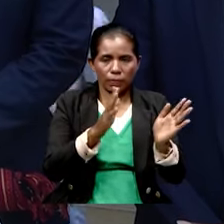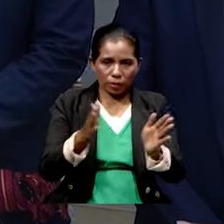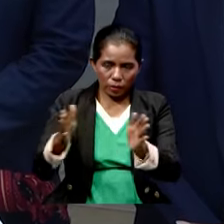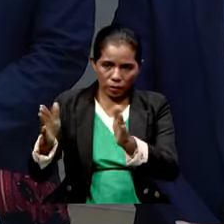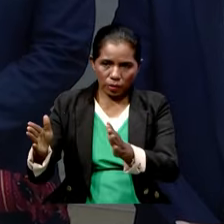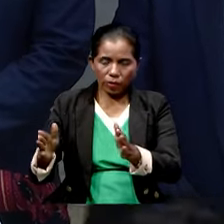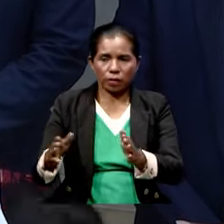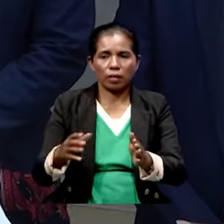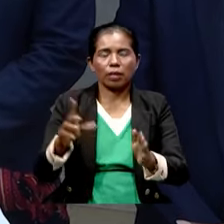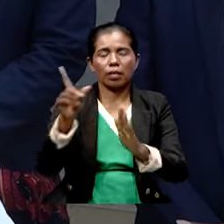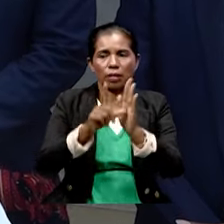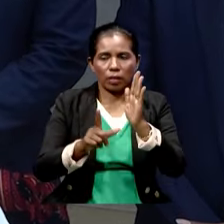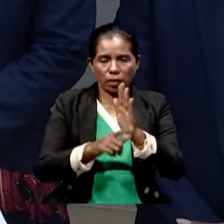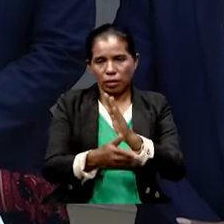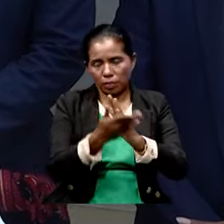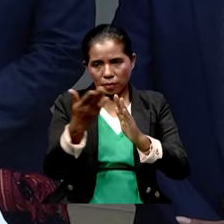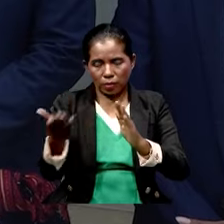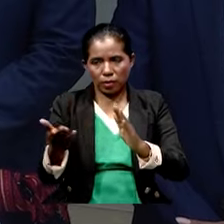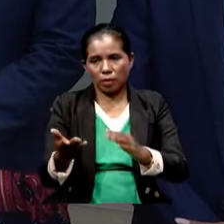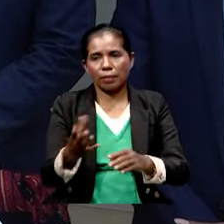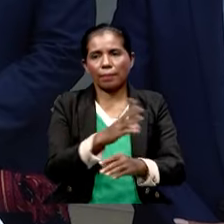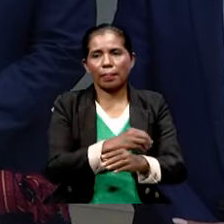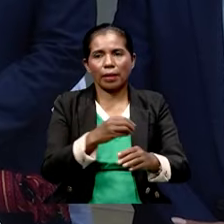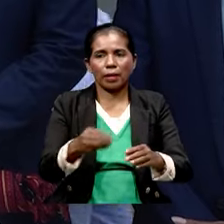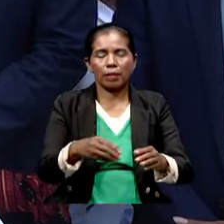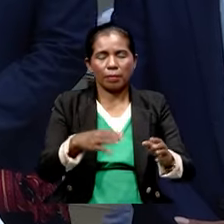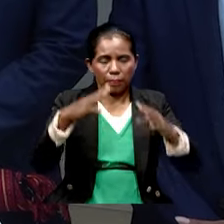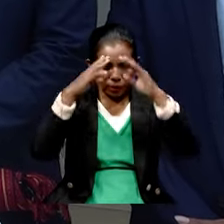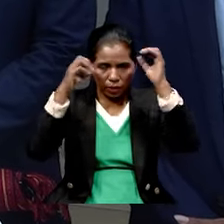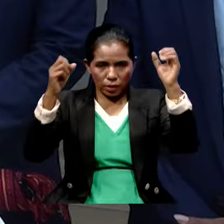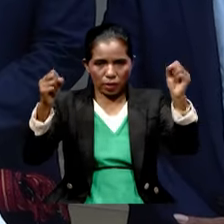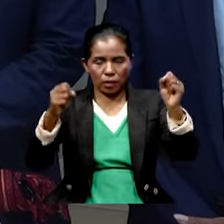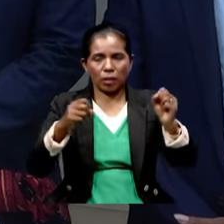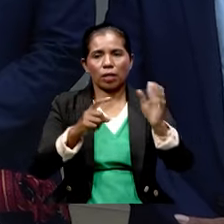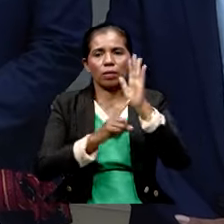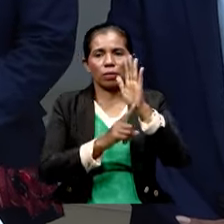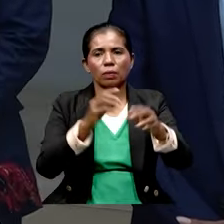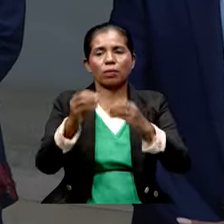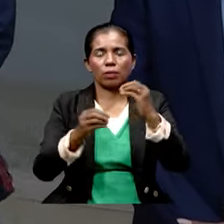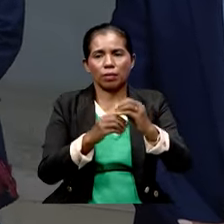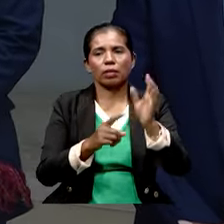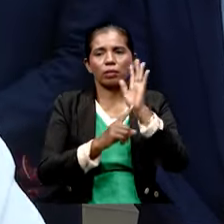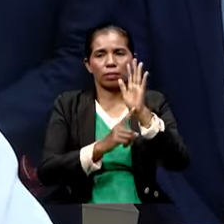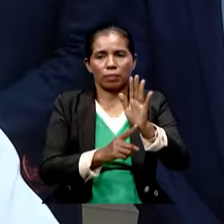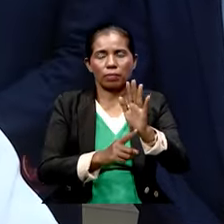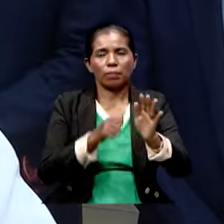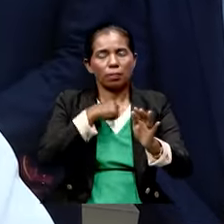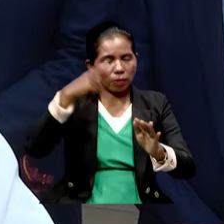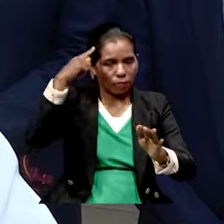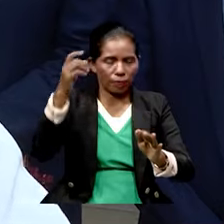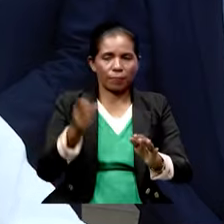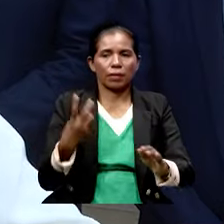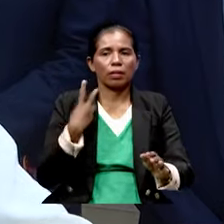mos tu podes acompanha kata sua excelência presidente da república mos relata e da neba sua santidade e né se